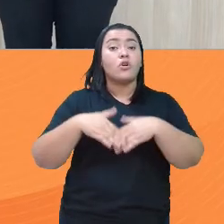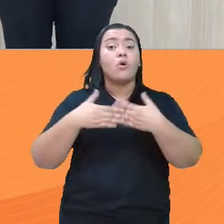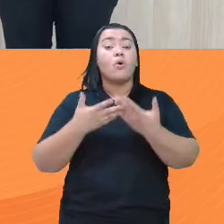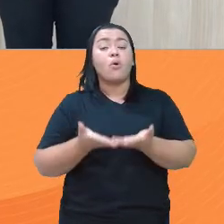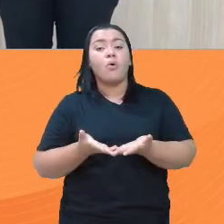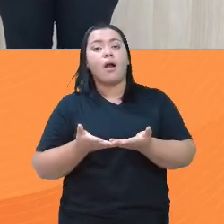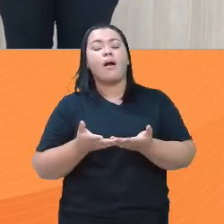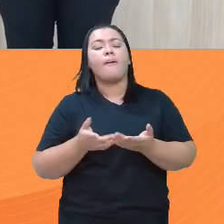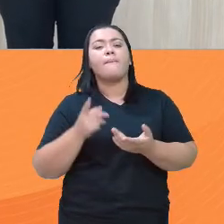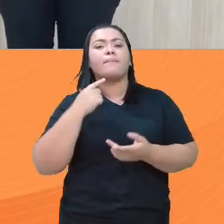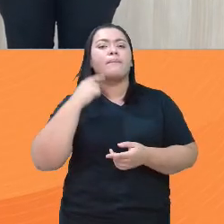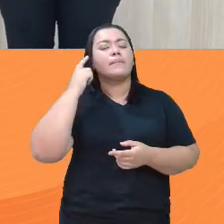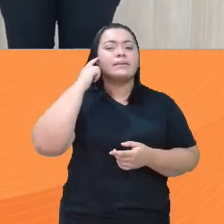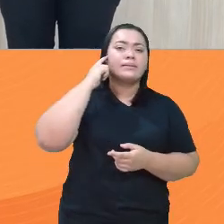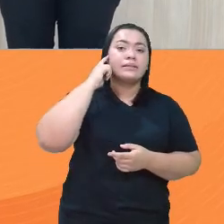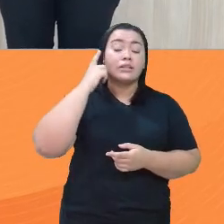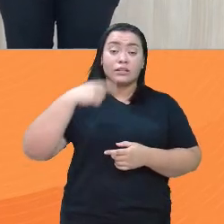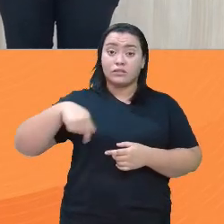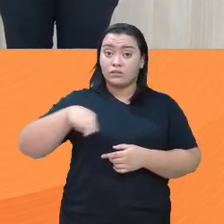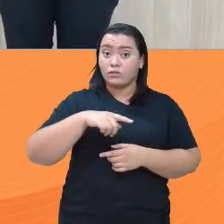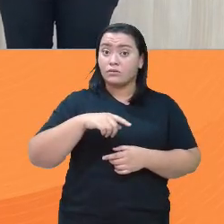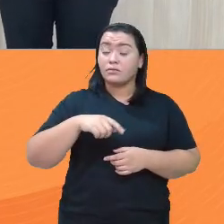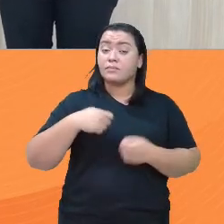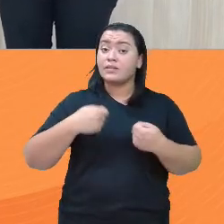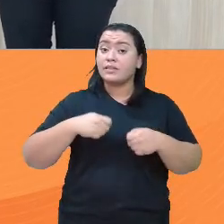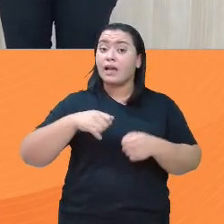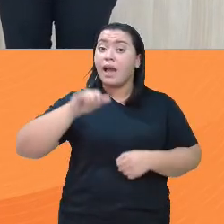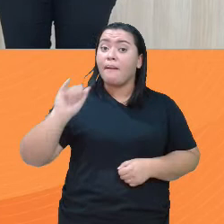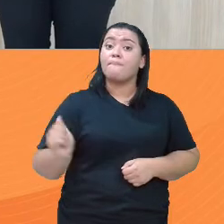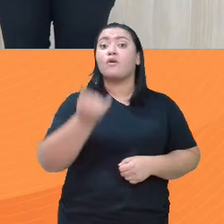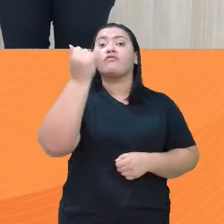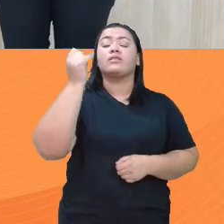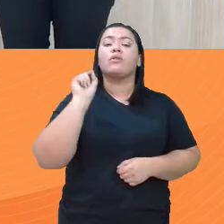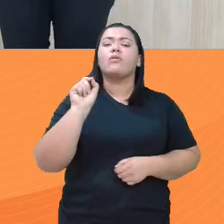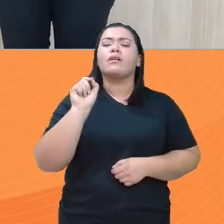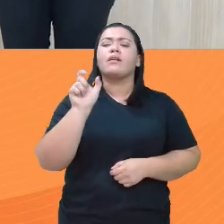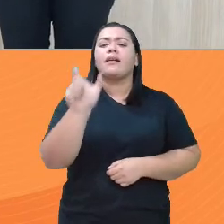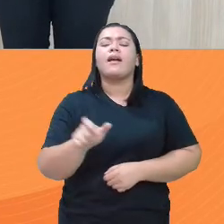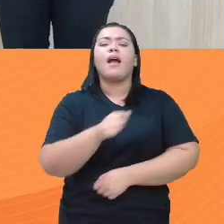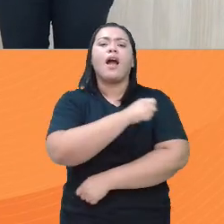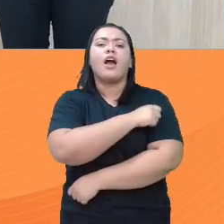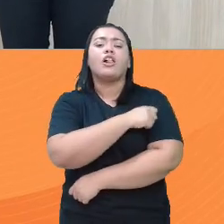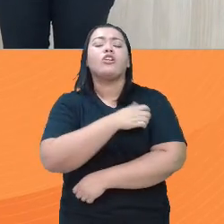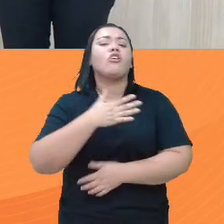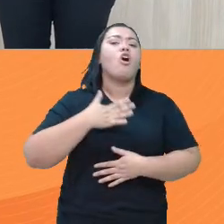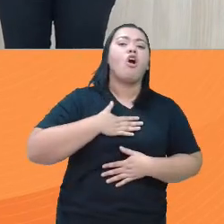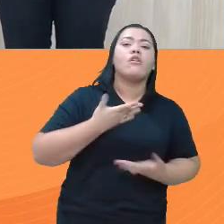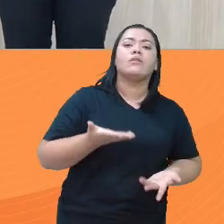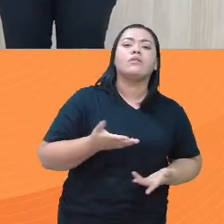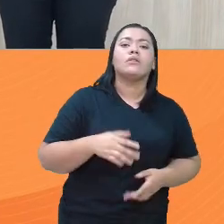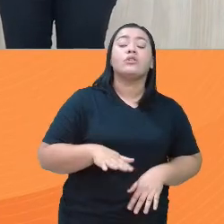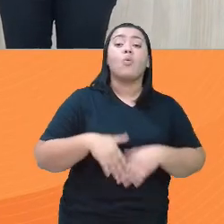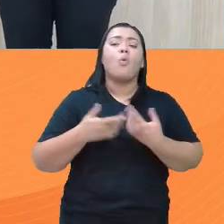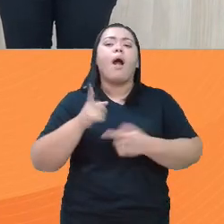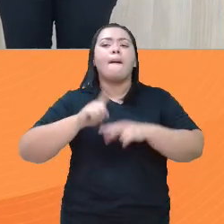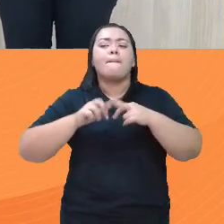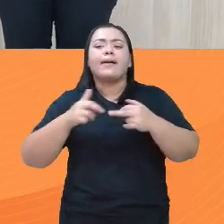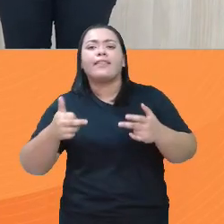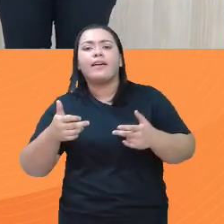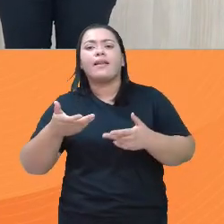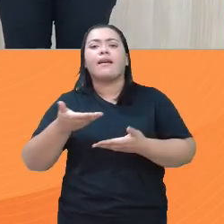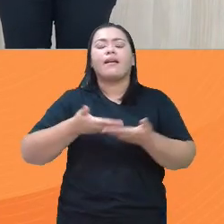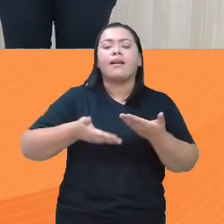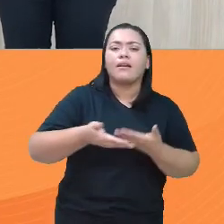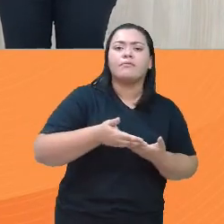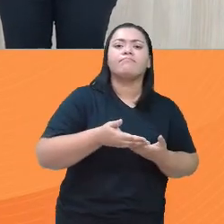propensões, né? Que a gente precisa aproveitar o que é que o estudante gosta, o tipo de material que ele interage, o tipo